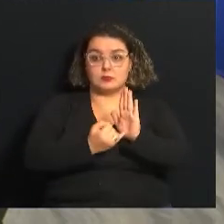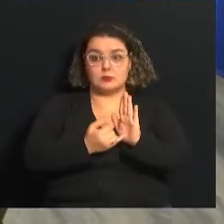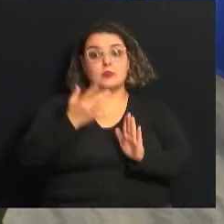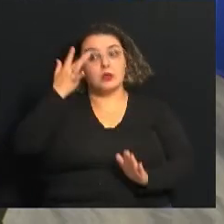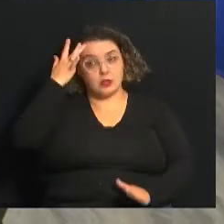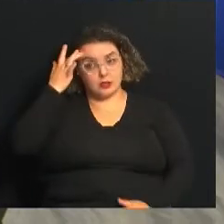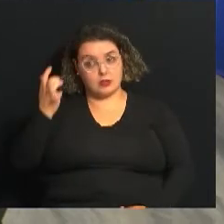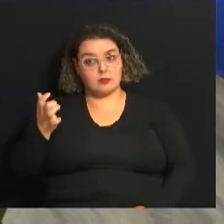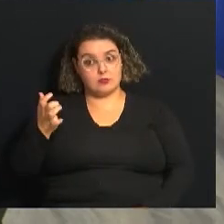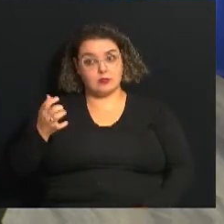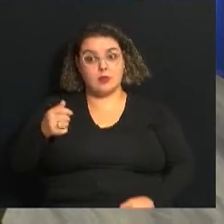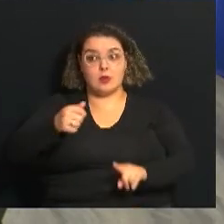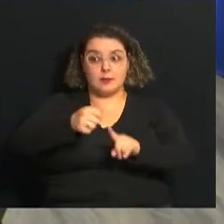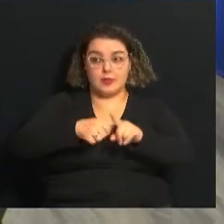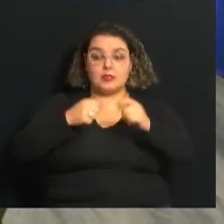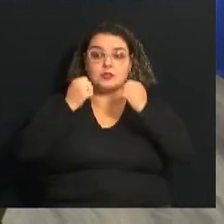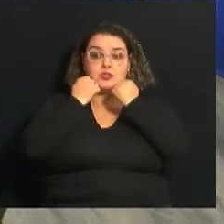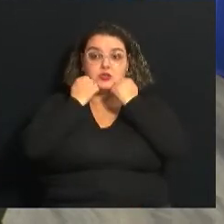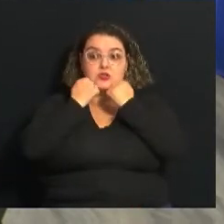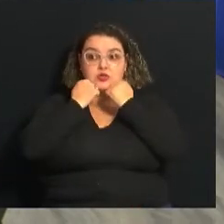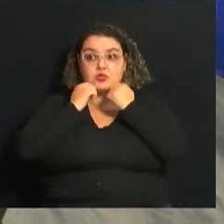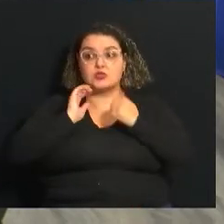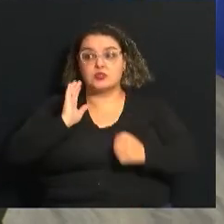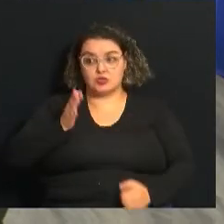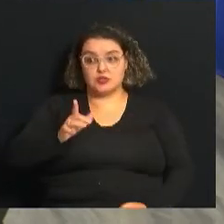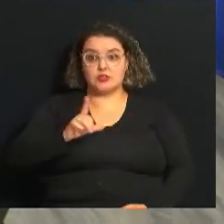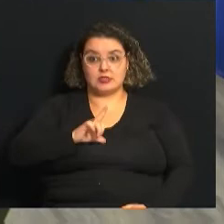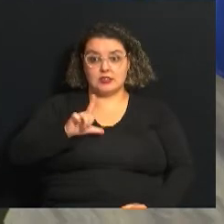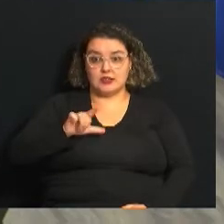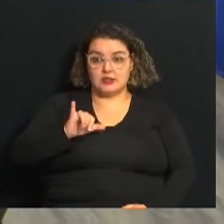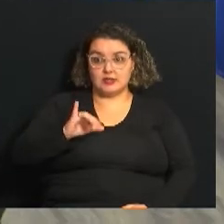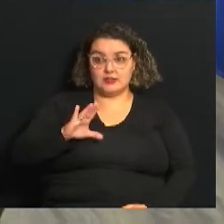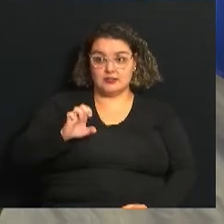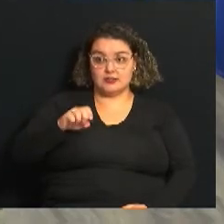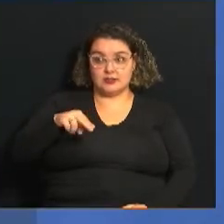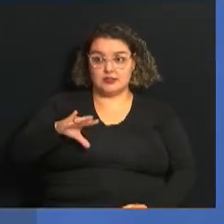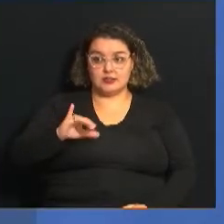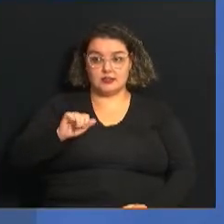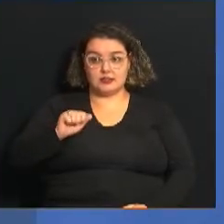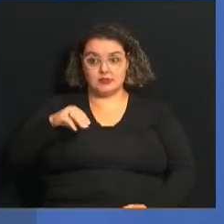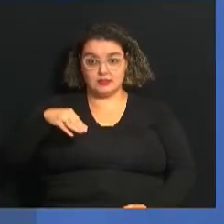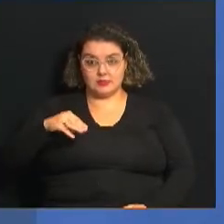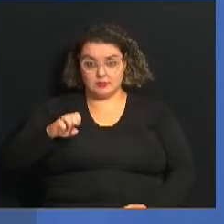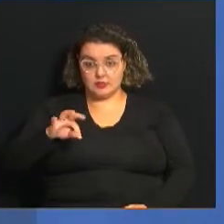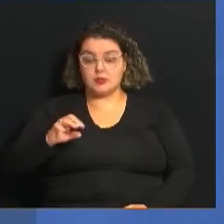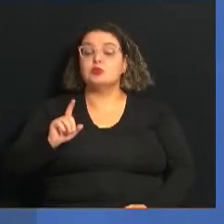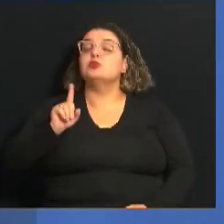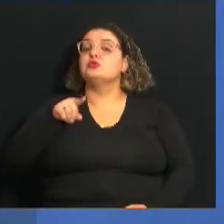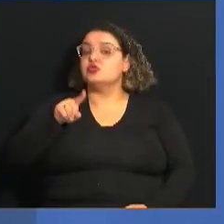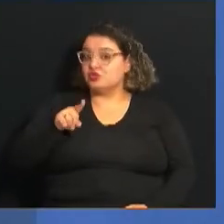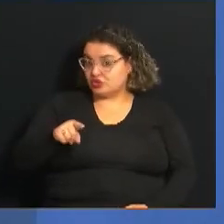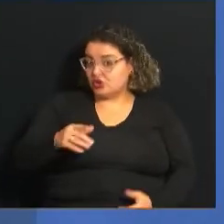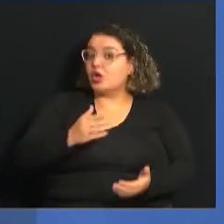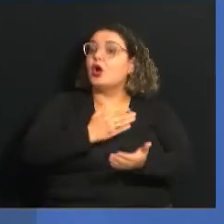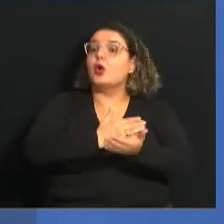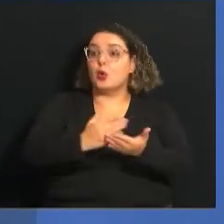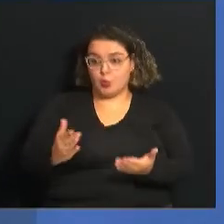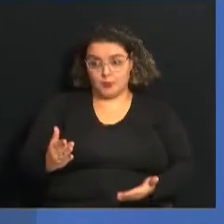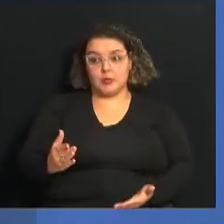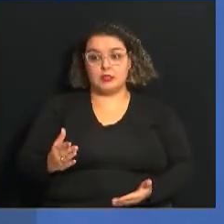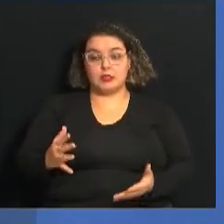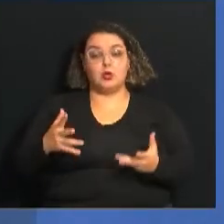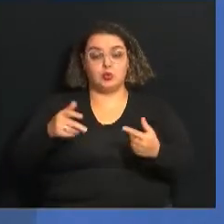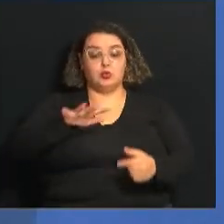é mês de julho e já tem licenciamento, Mirna? Já começa, olha, amanhã o período, a gente já tem toda uma tabela